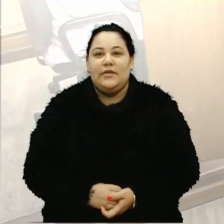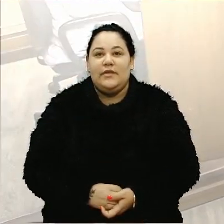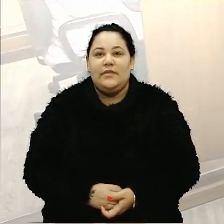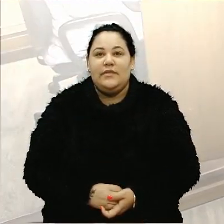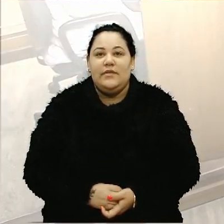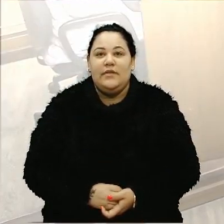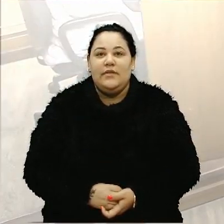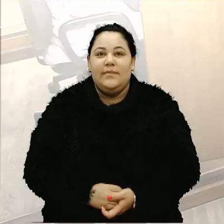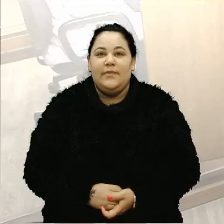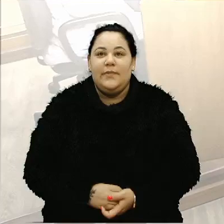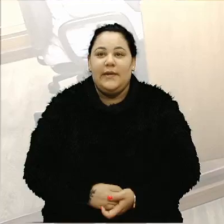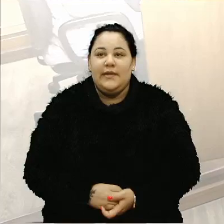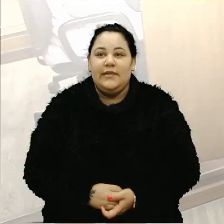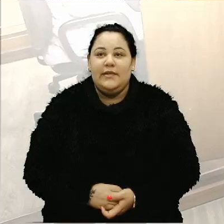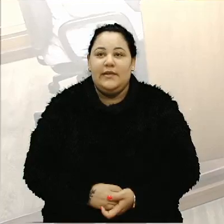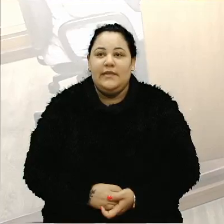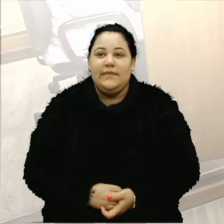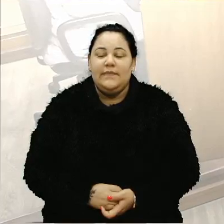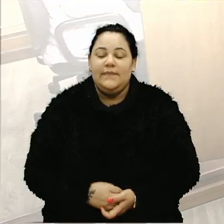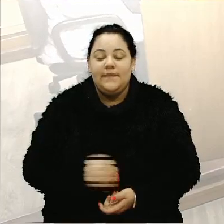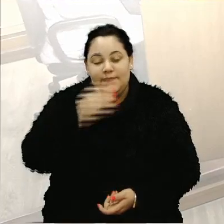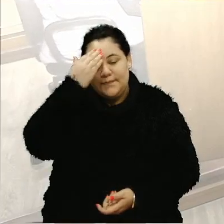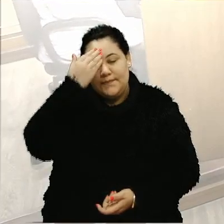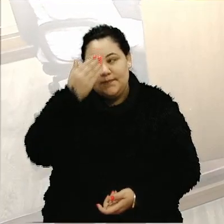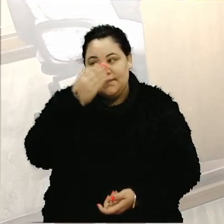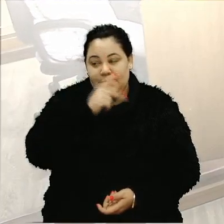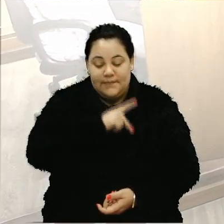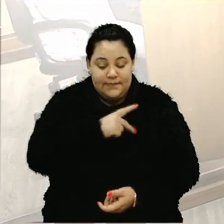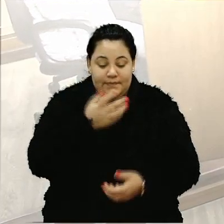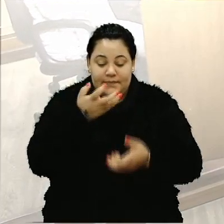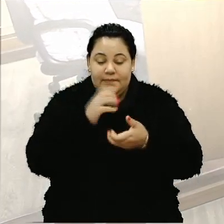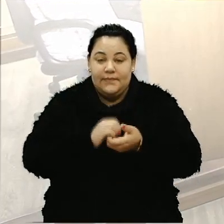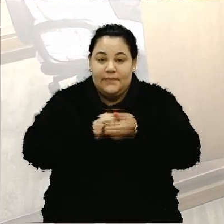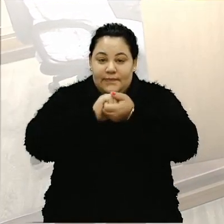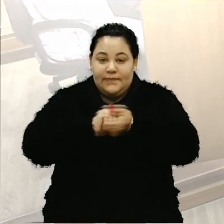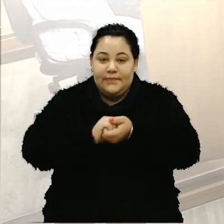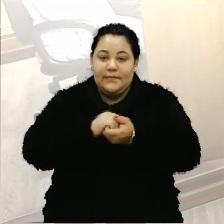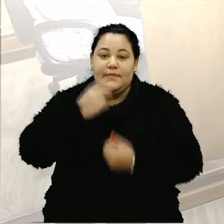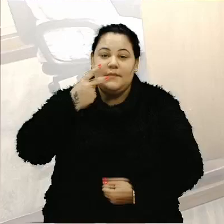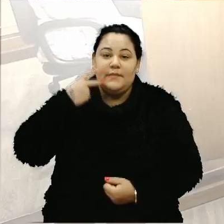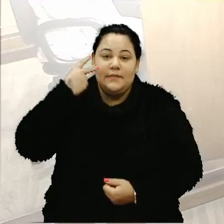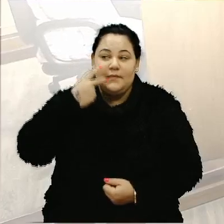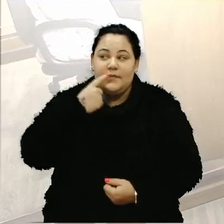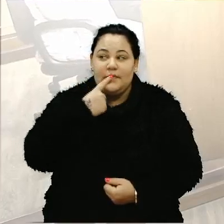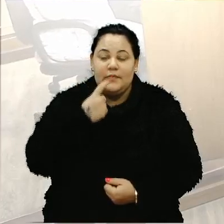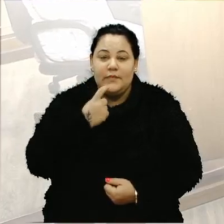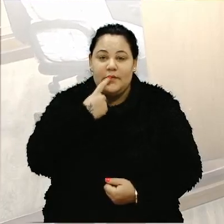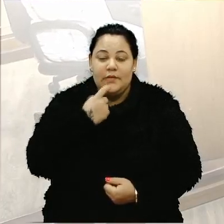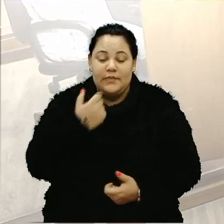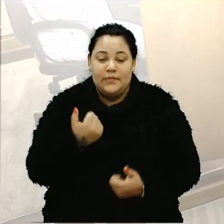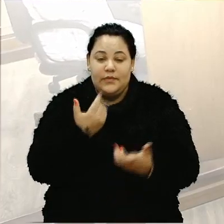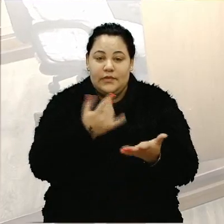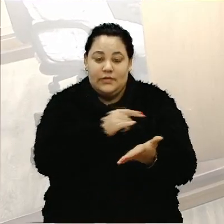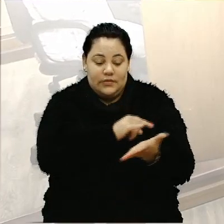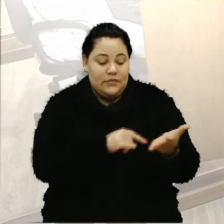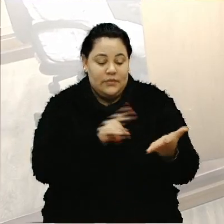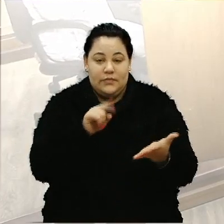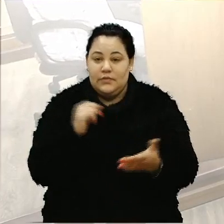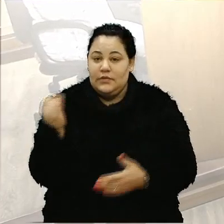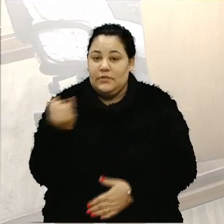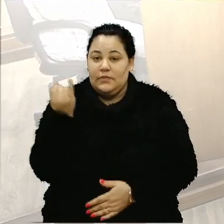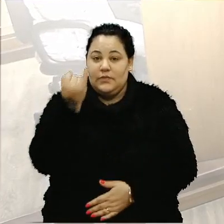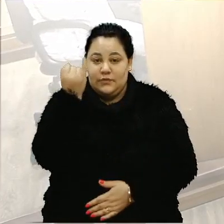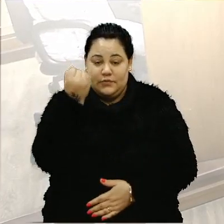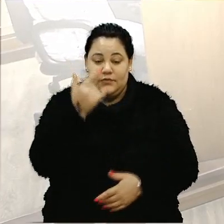Obrigado, presidente. Quero cumprimentar a vereadora Rose por trazer esse requerimento que é tão importante, o trabalho